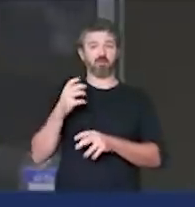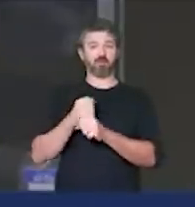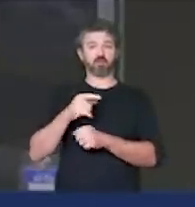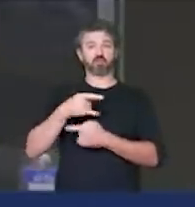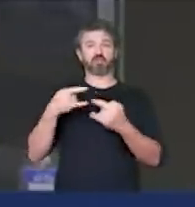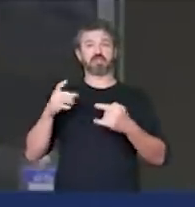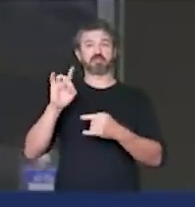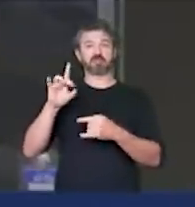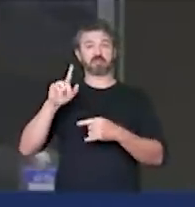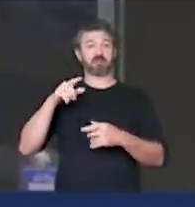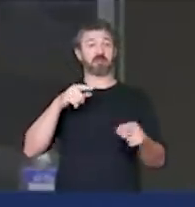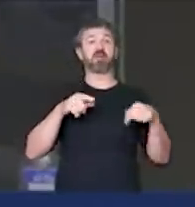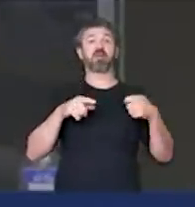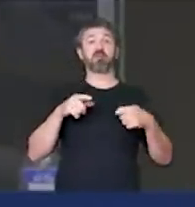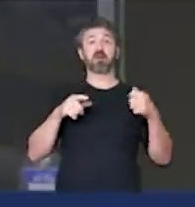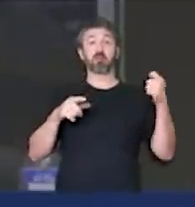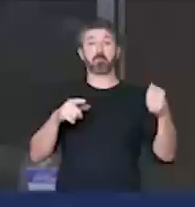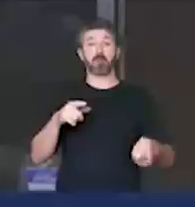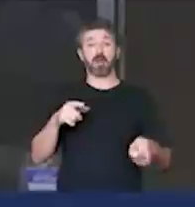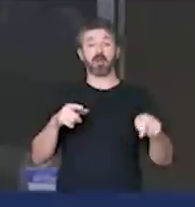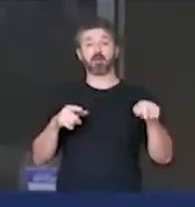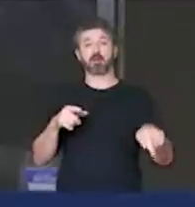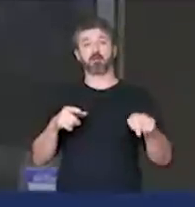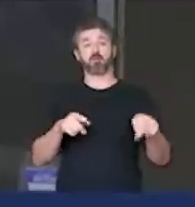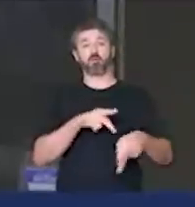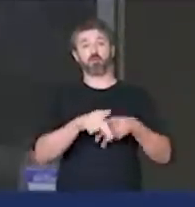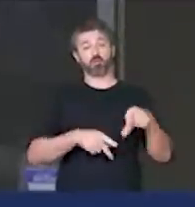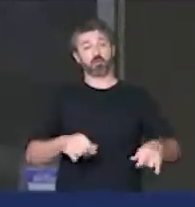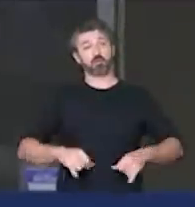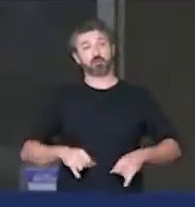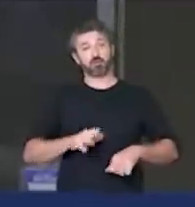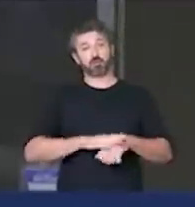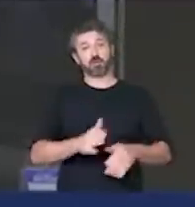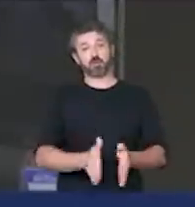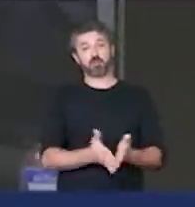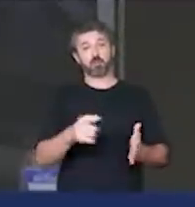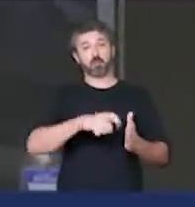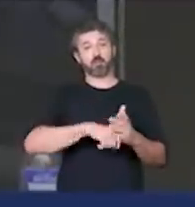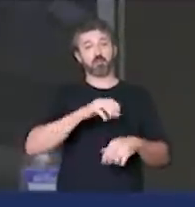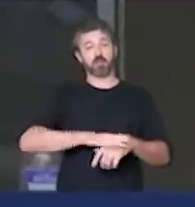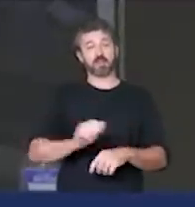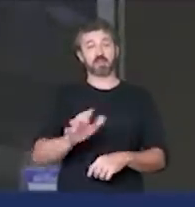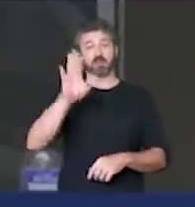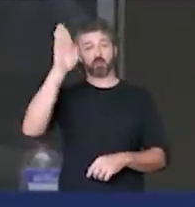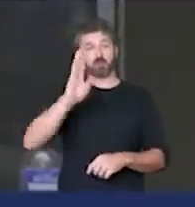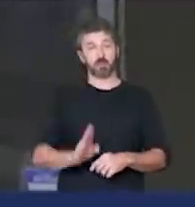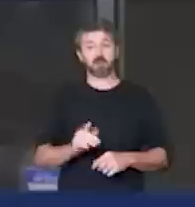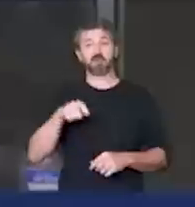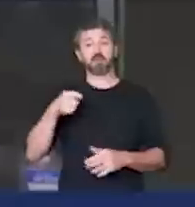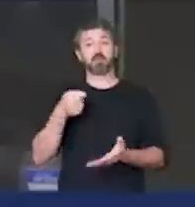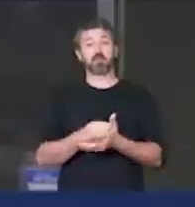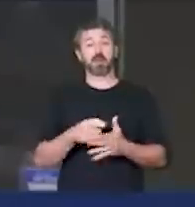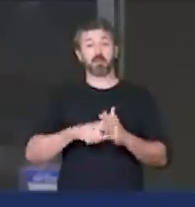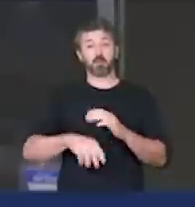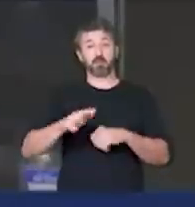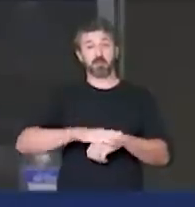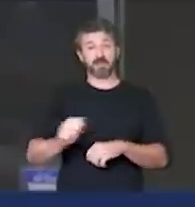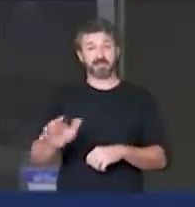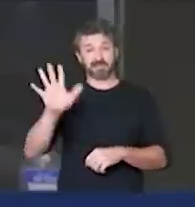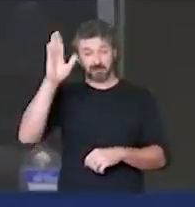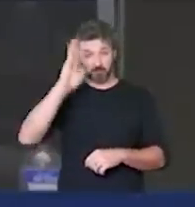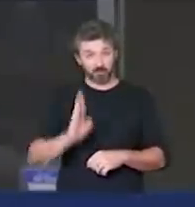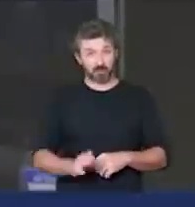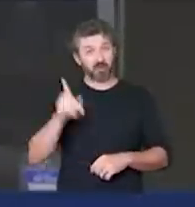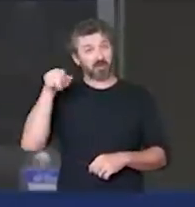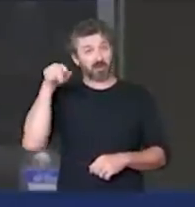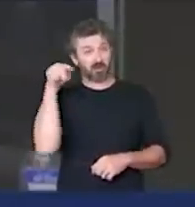de um cheque especial que vai ser paga pela população que mais sofre e mais paga imposto nesse país. Quem mais paga imposto